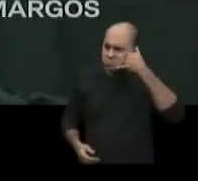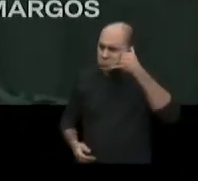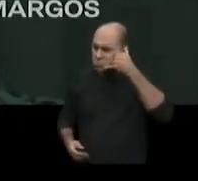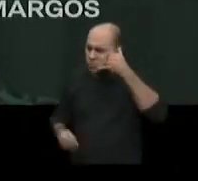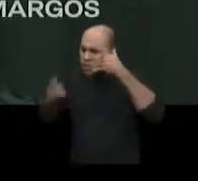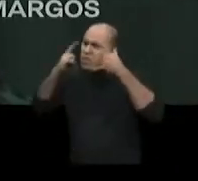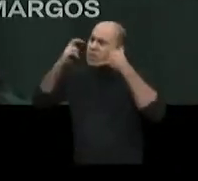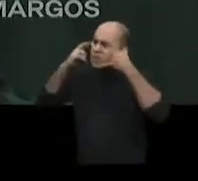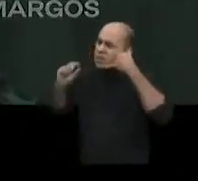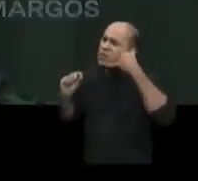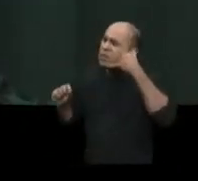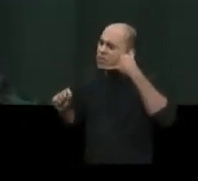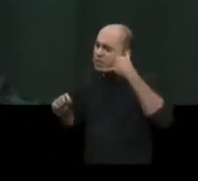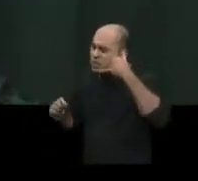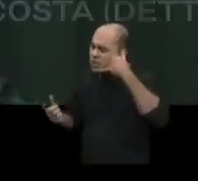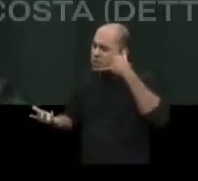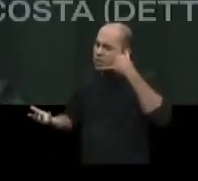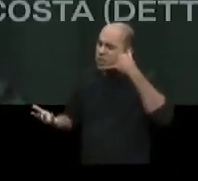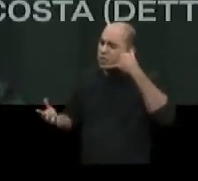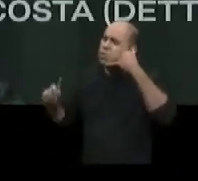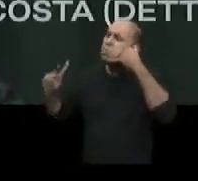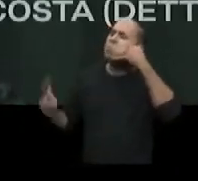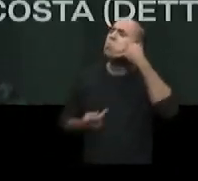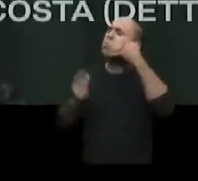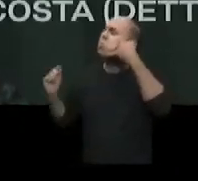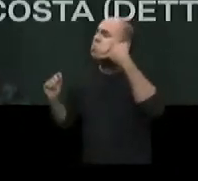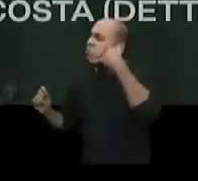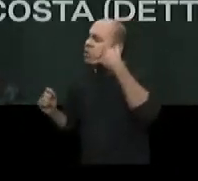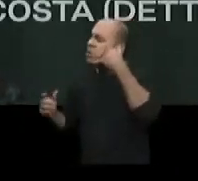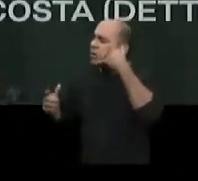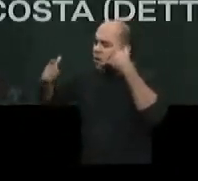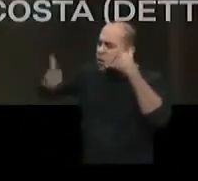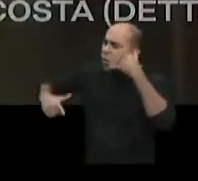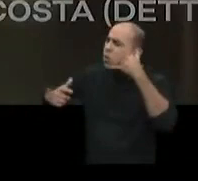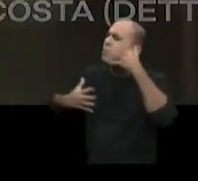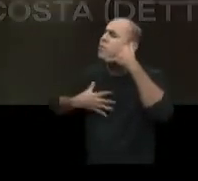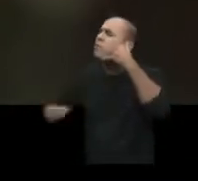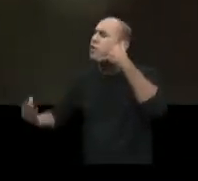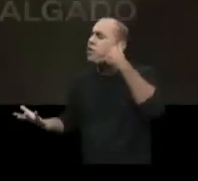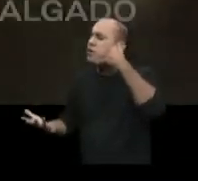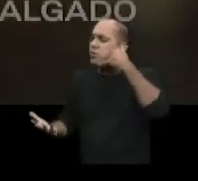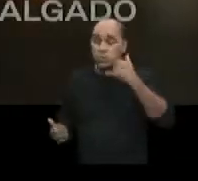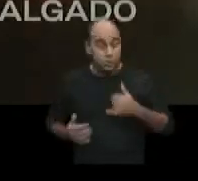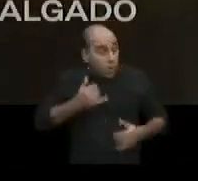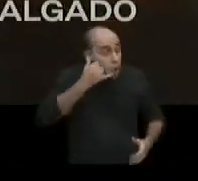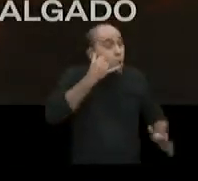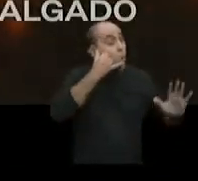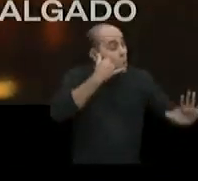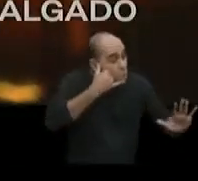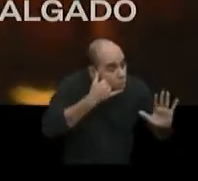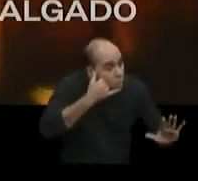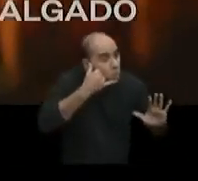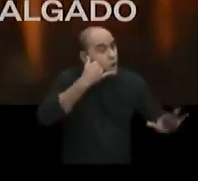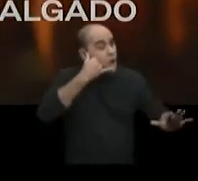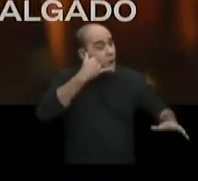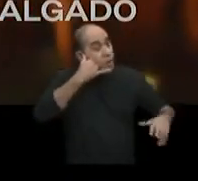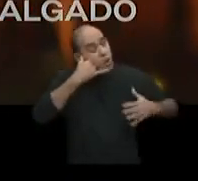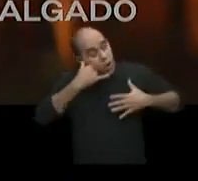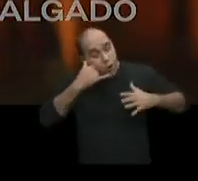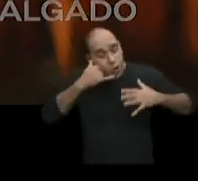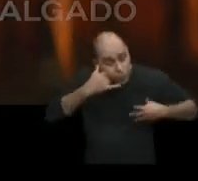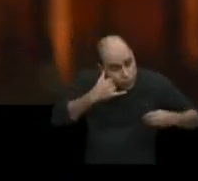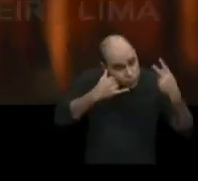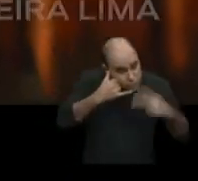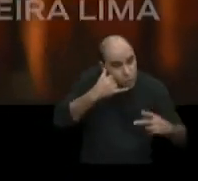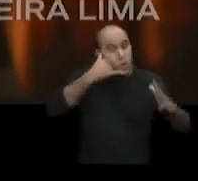Wanderlei? O que aconteceu? Onde está o Reninho? Marli, fica calma, tá? O Renin passou mal,